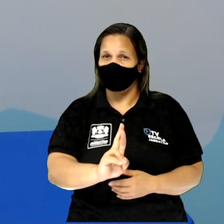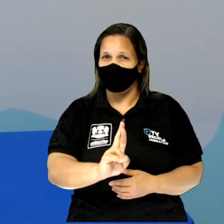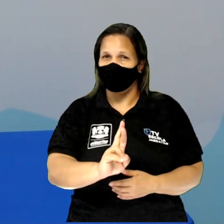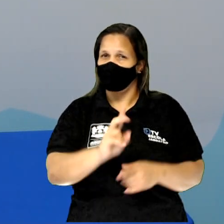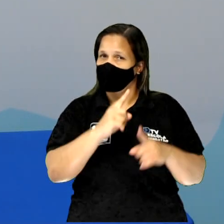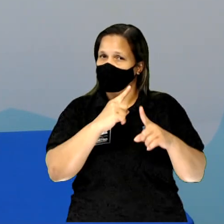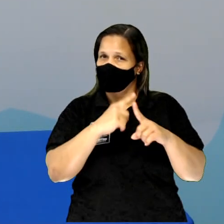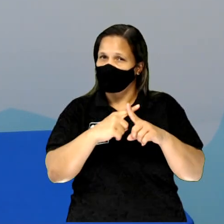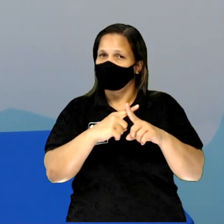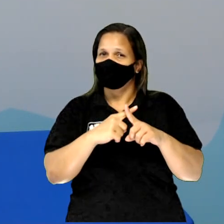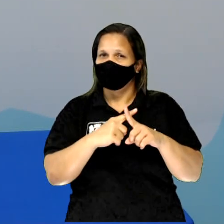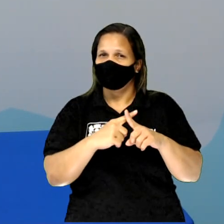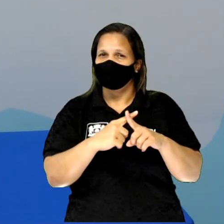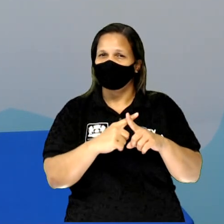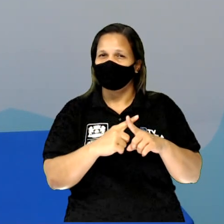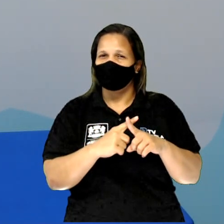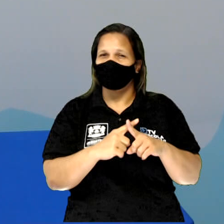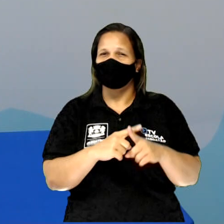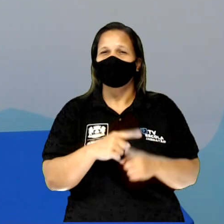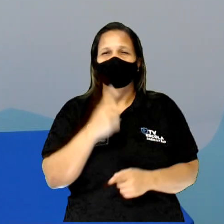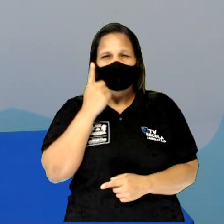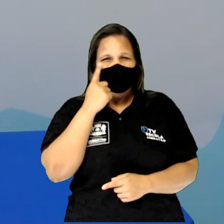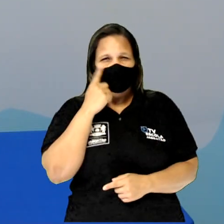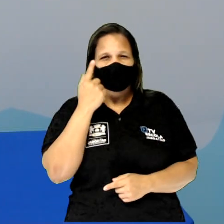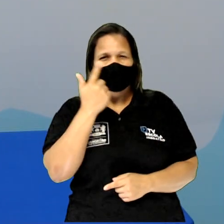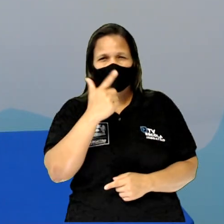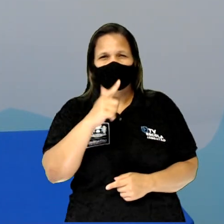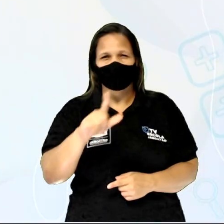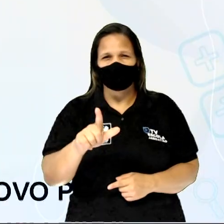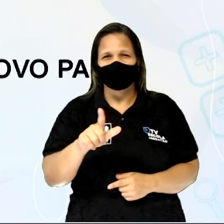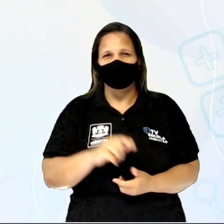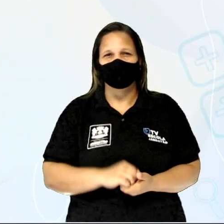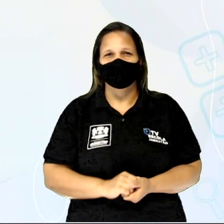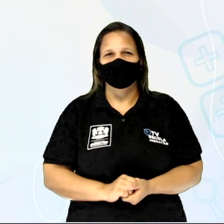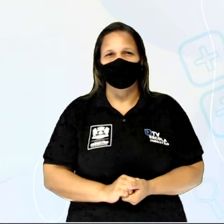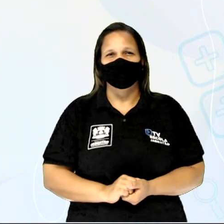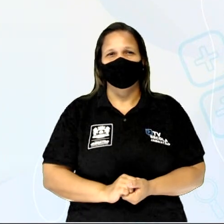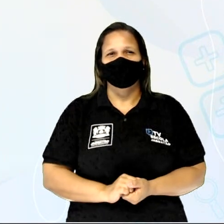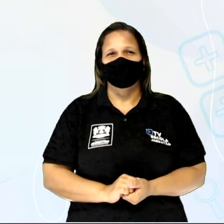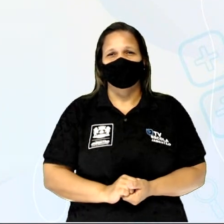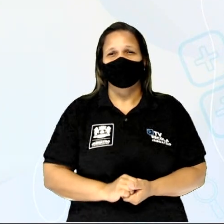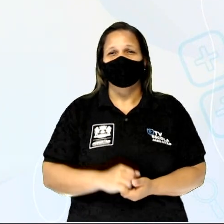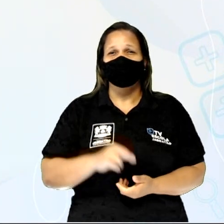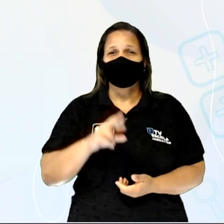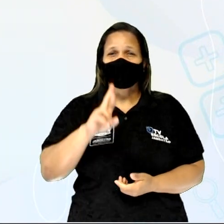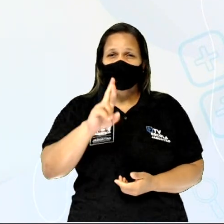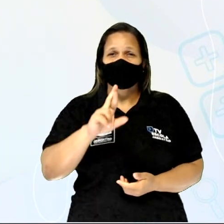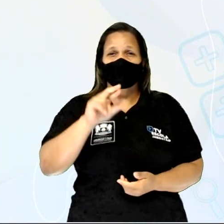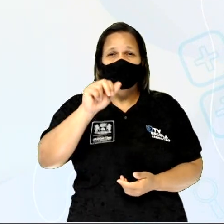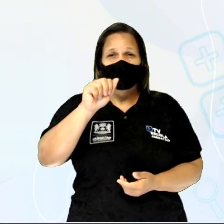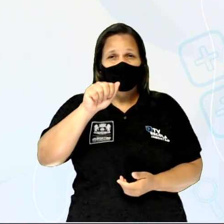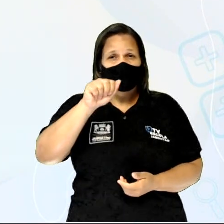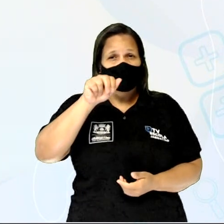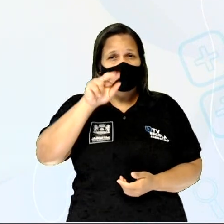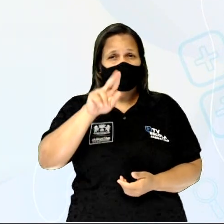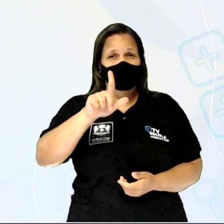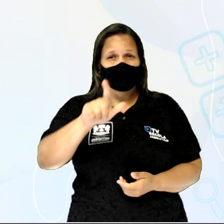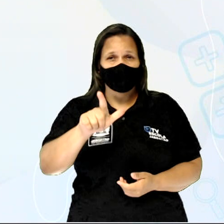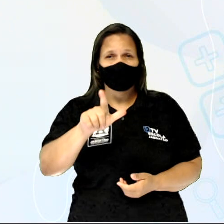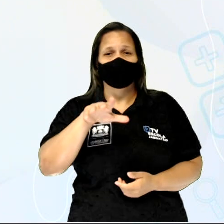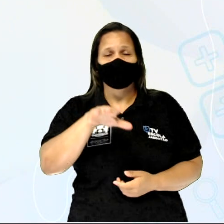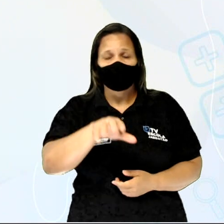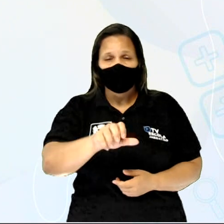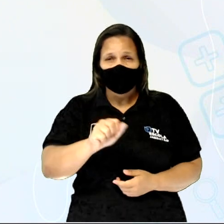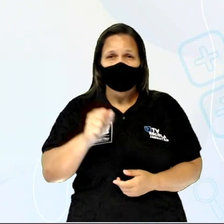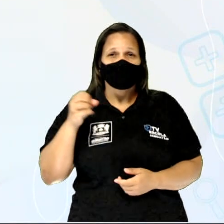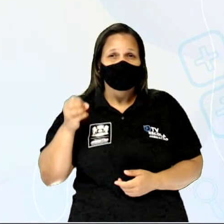mas olha mais uma mais um caso mais uma conversa Raul trouxe o seu brinquedo novo para